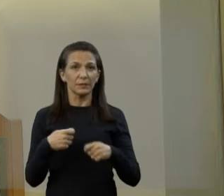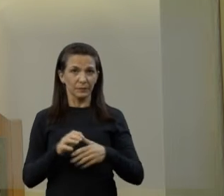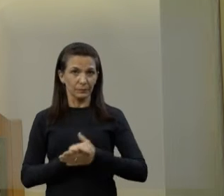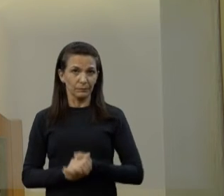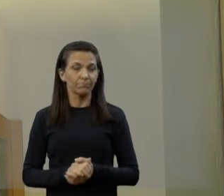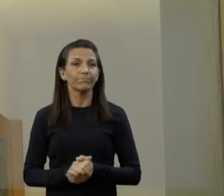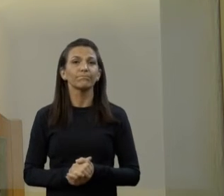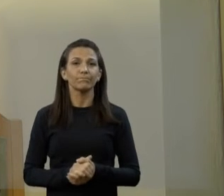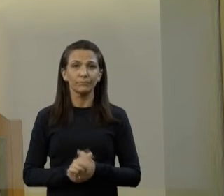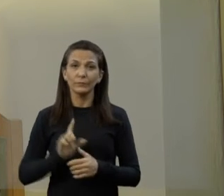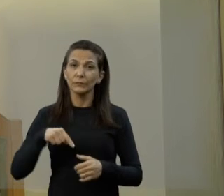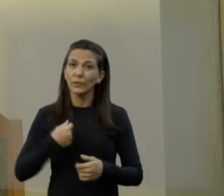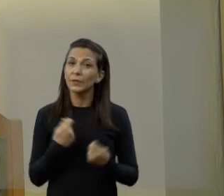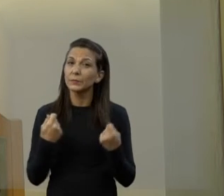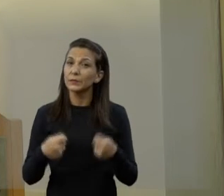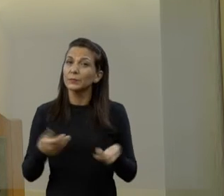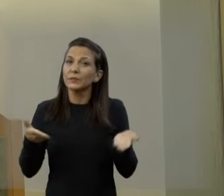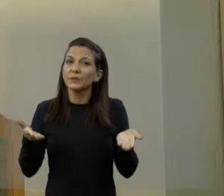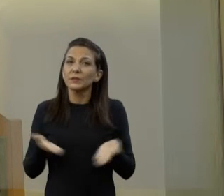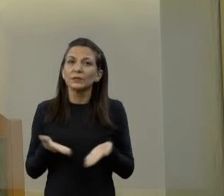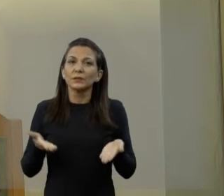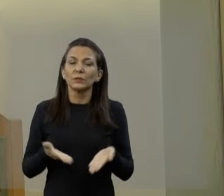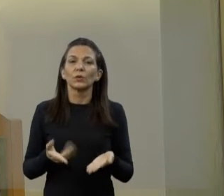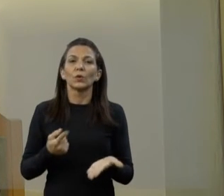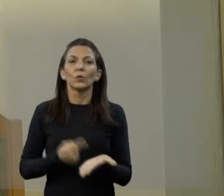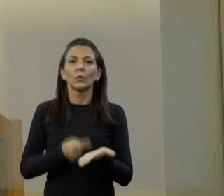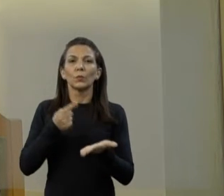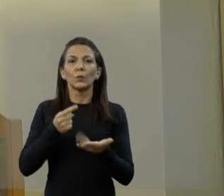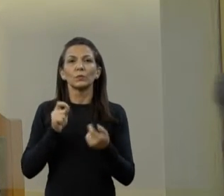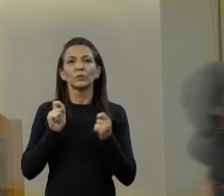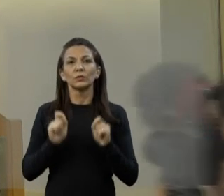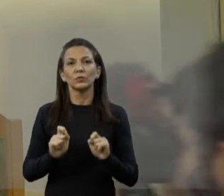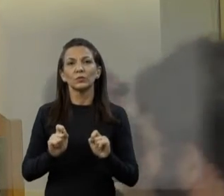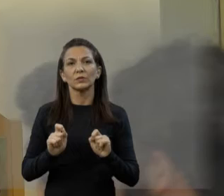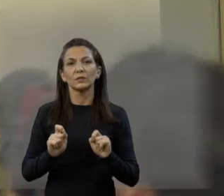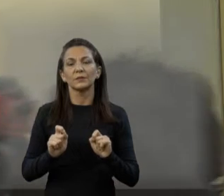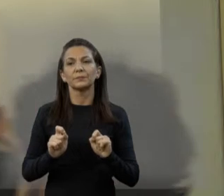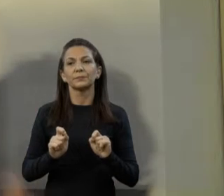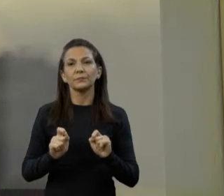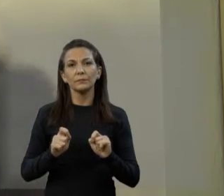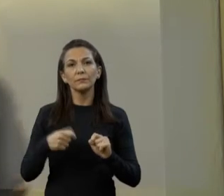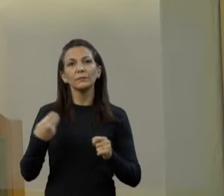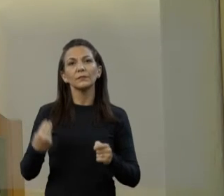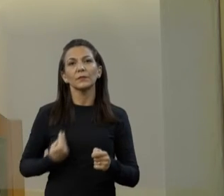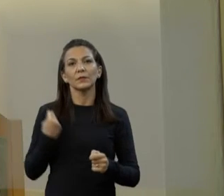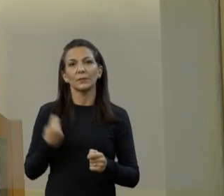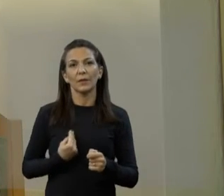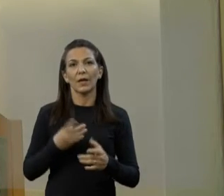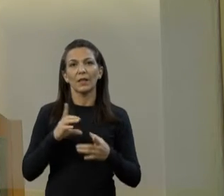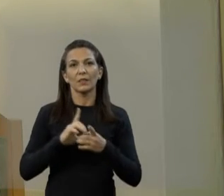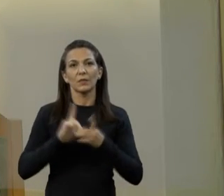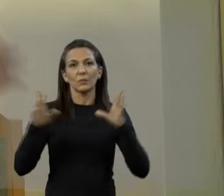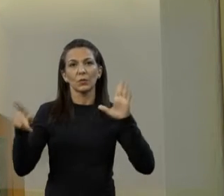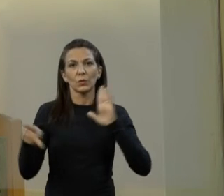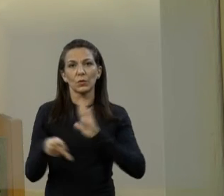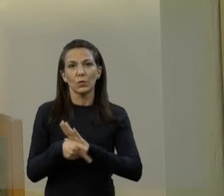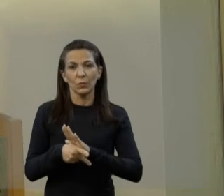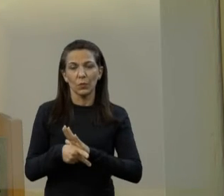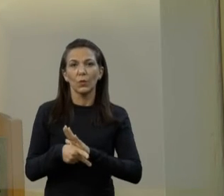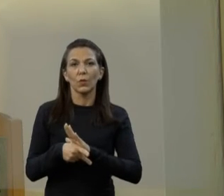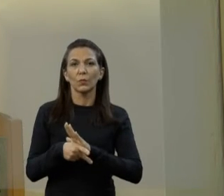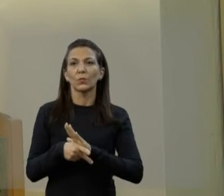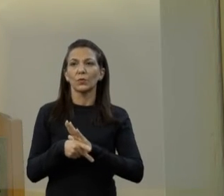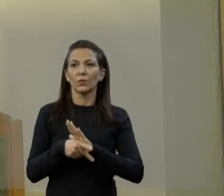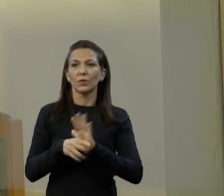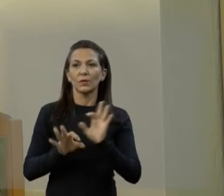nós precisamos agora estarmos comprometidos com aqueles que participaram do processo democrático da criação de um plano